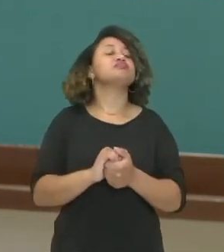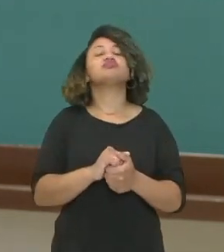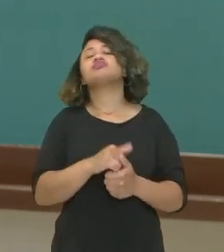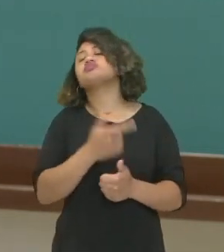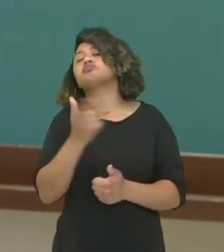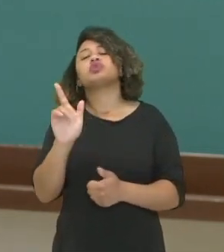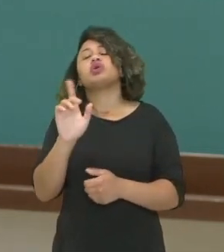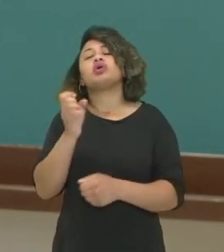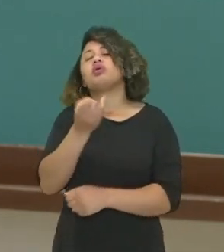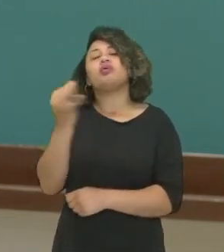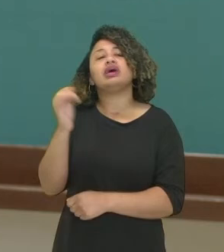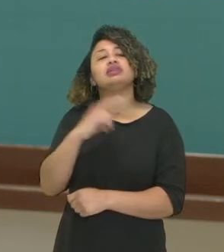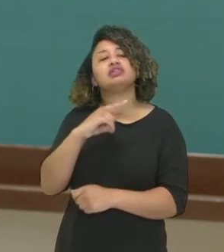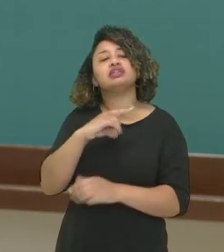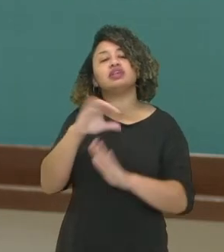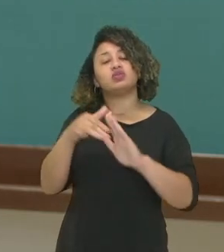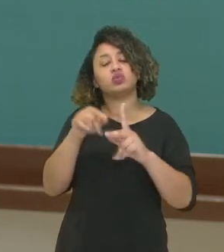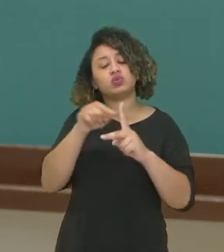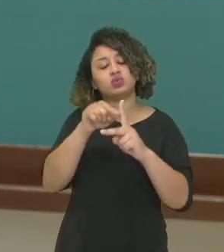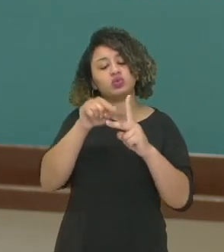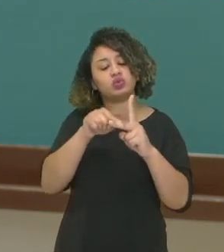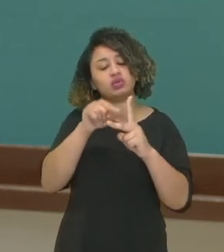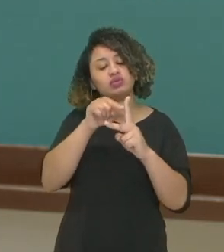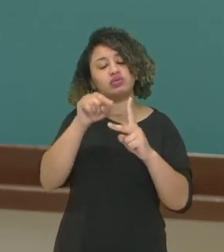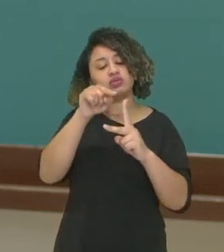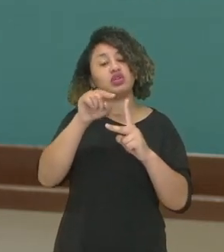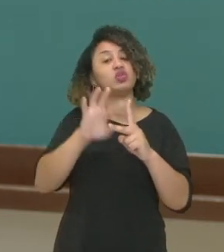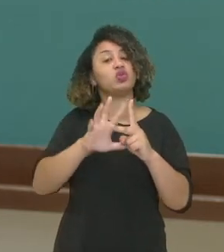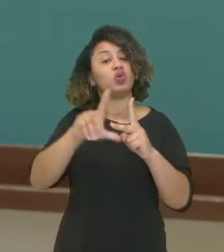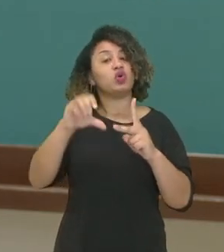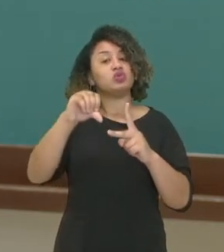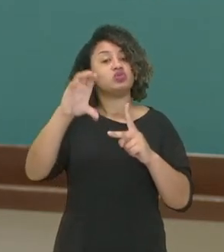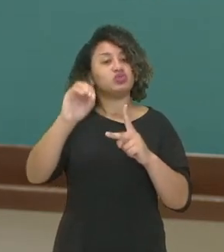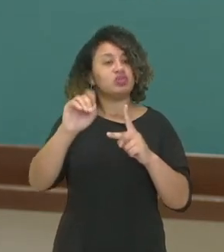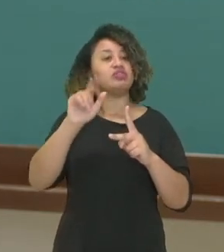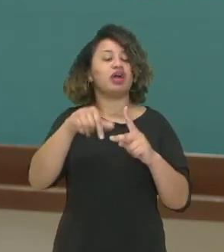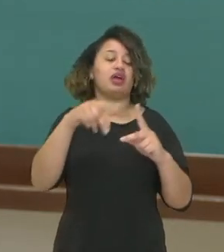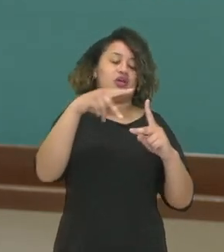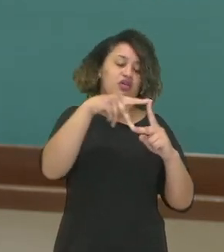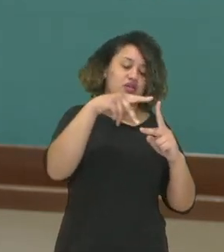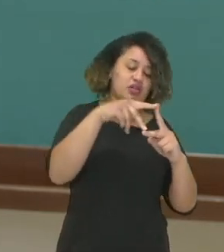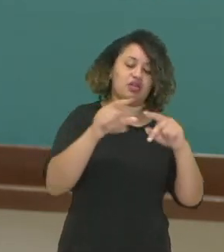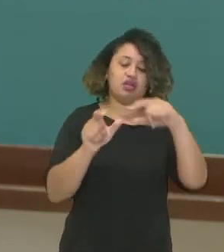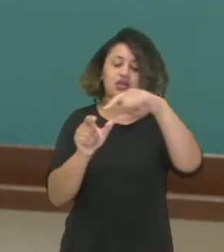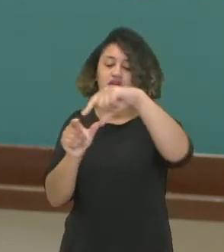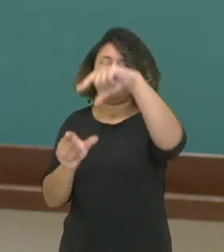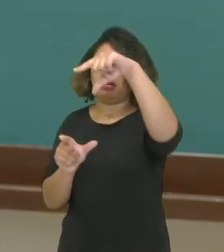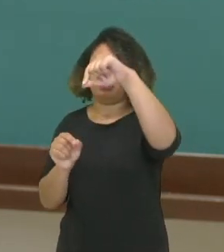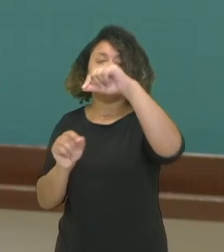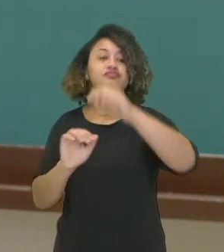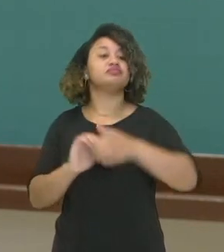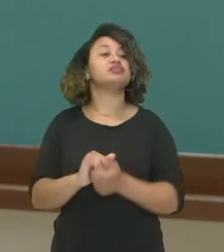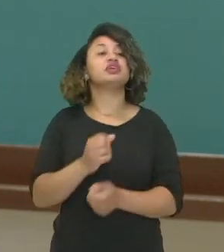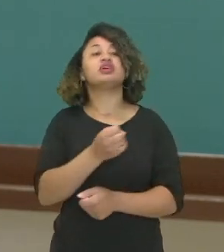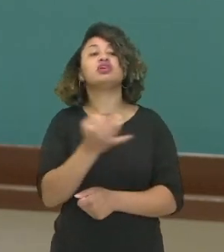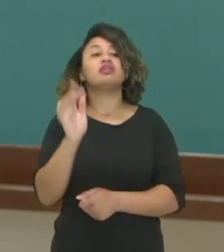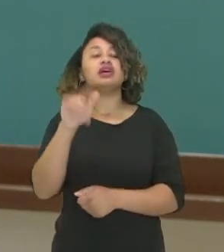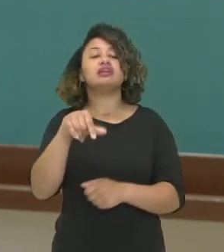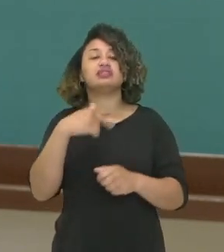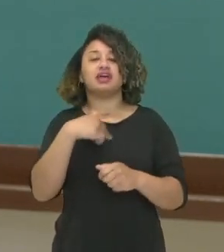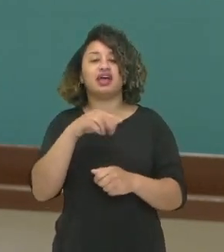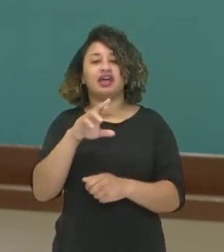paralelo, né? É o quadrado, que é um paralelogramo, e também nós temos quem aqui? O losango, que também é um paralelogramo, e tem essas